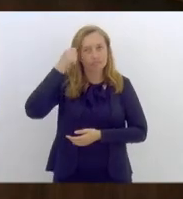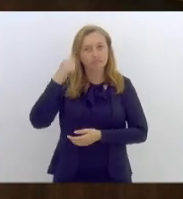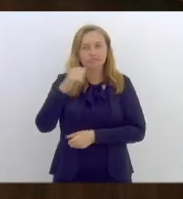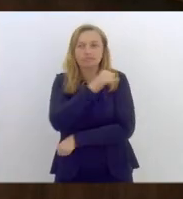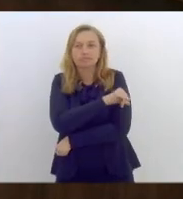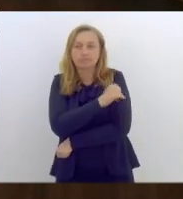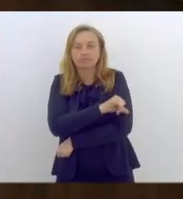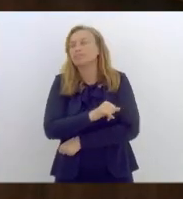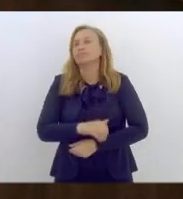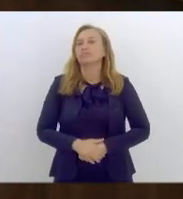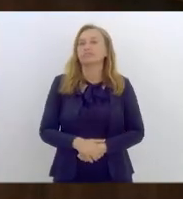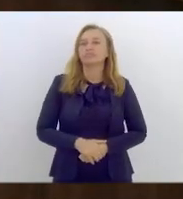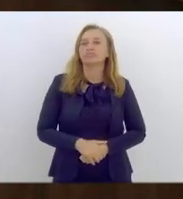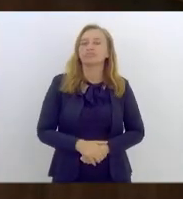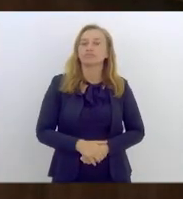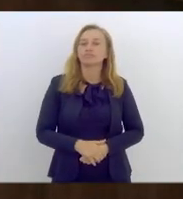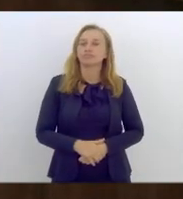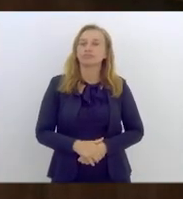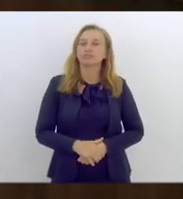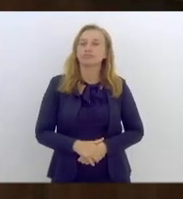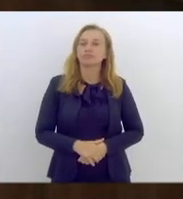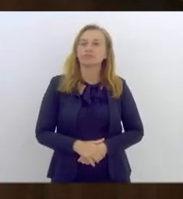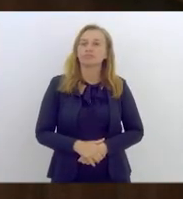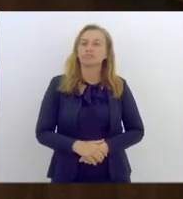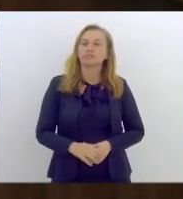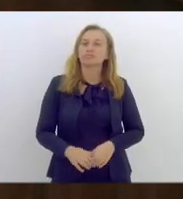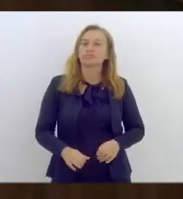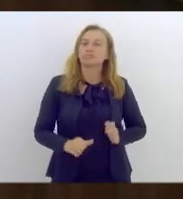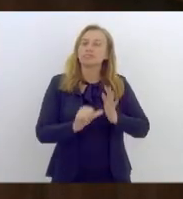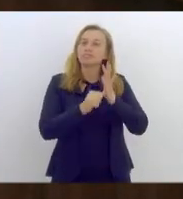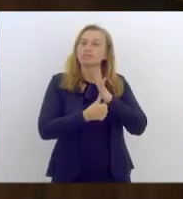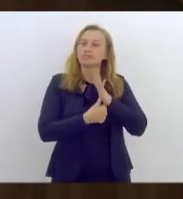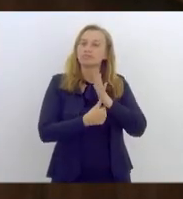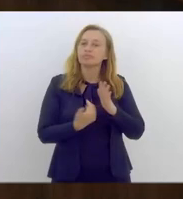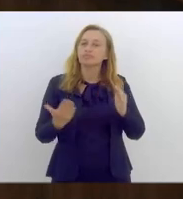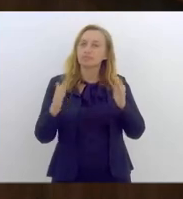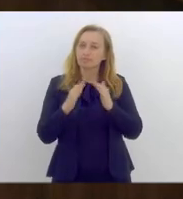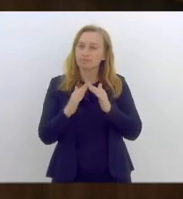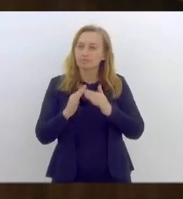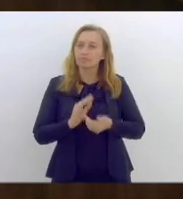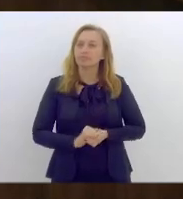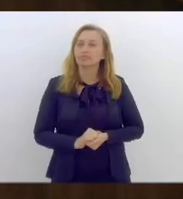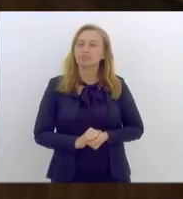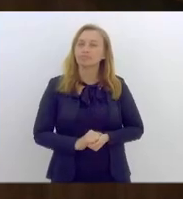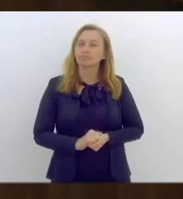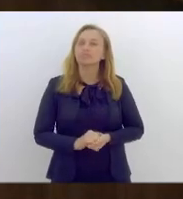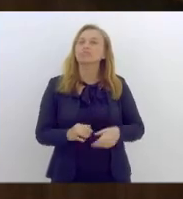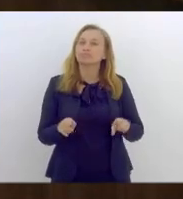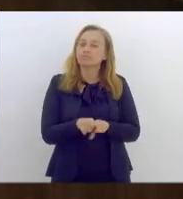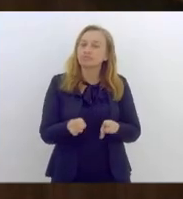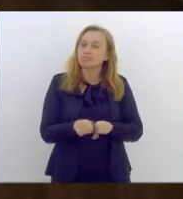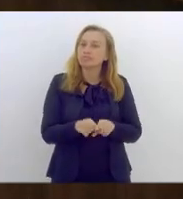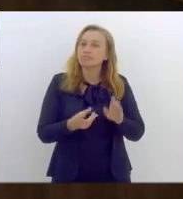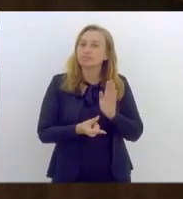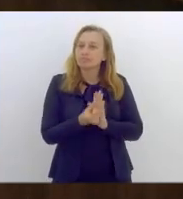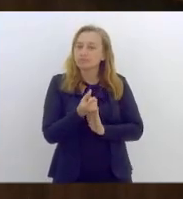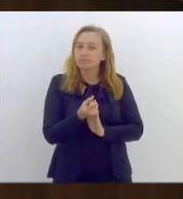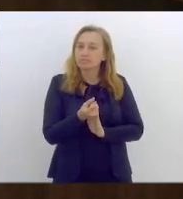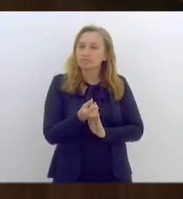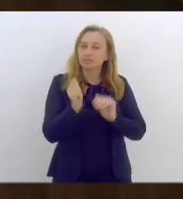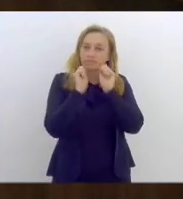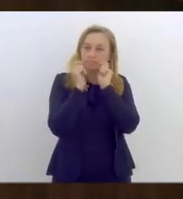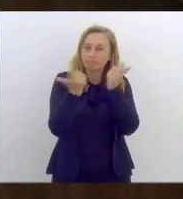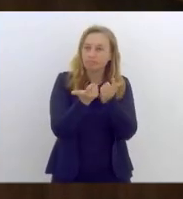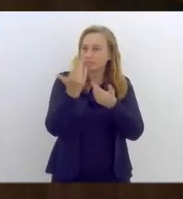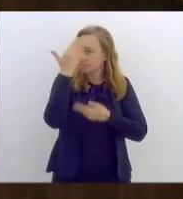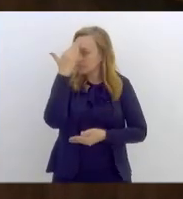e hoje agora elas têm espaço com a identidade espacial na casa não é tem uma programação orçamentária no orçamento da Lead eu